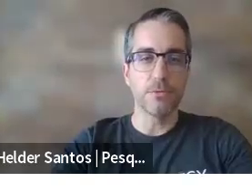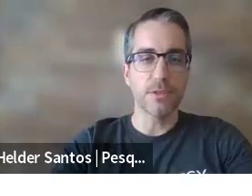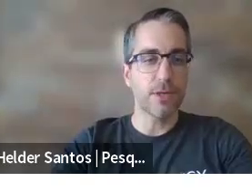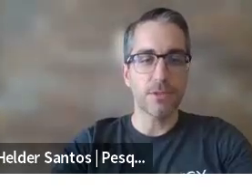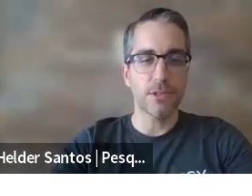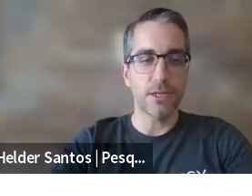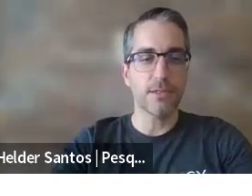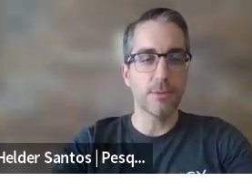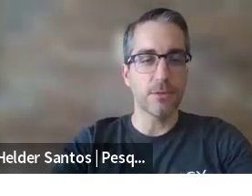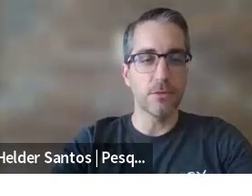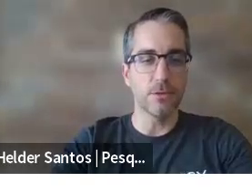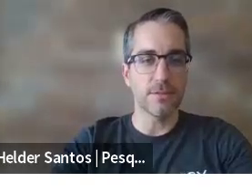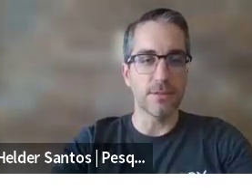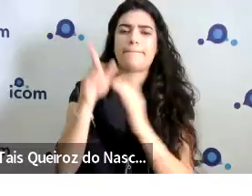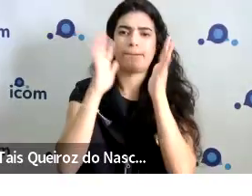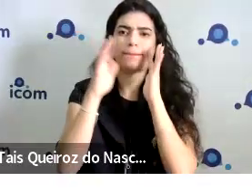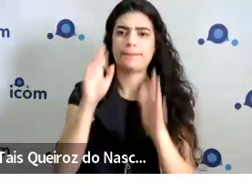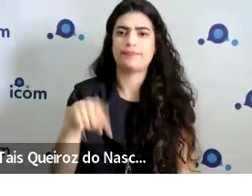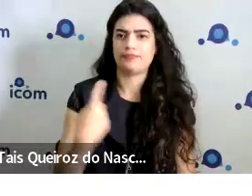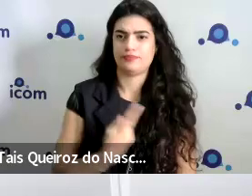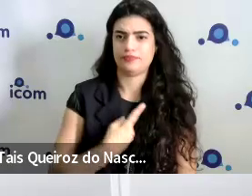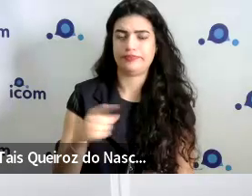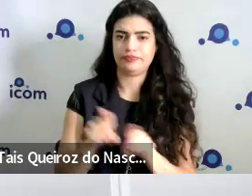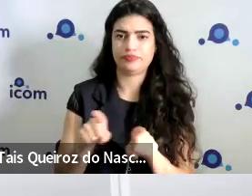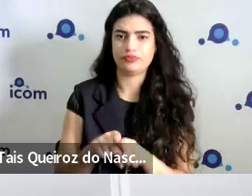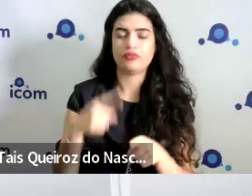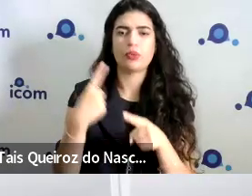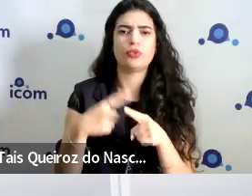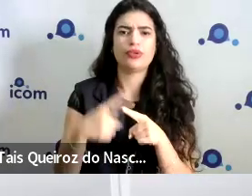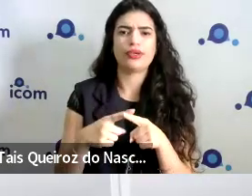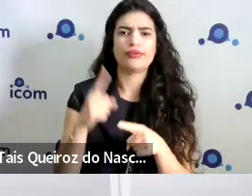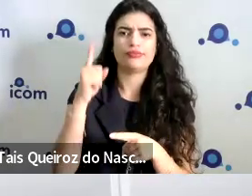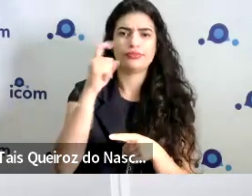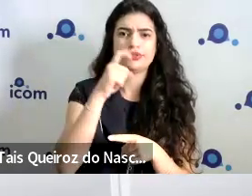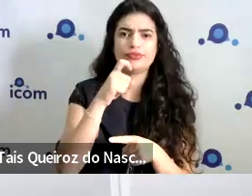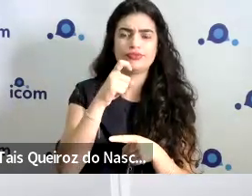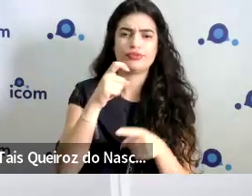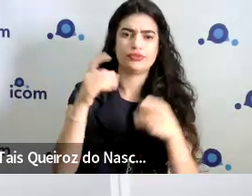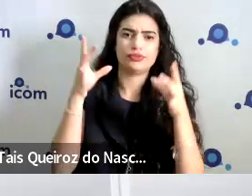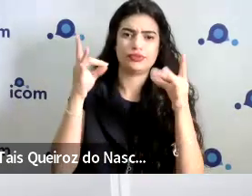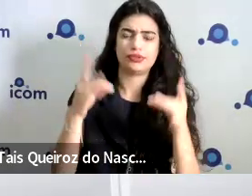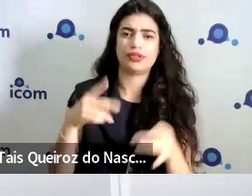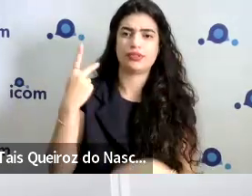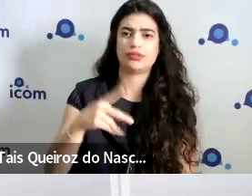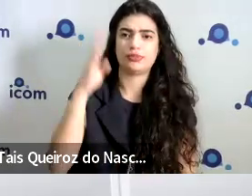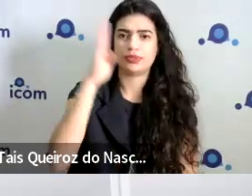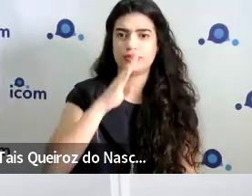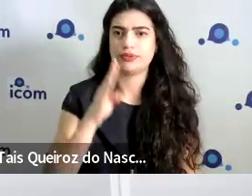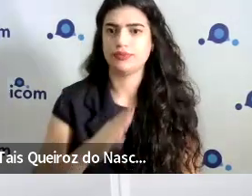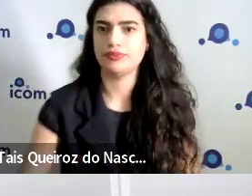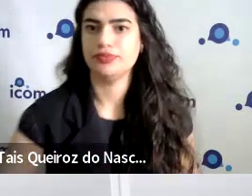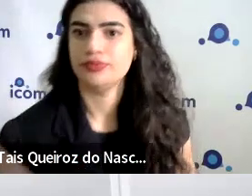é a pergunta que eu quero deixar aqui para todos nós, tá? É por que que é tão complexo pagar os tributos no Brasil? Se a gente tem toda